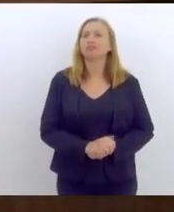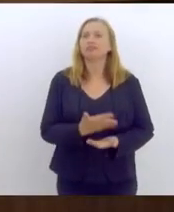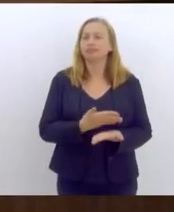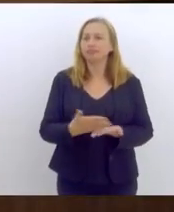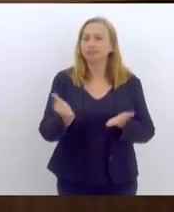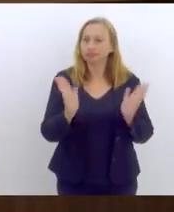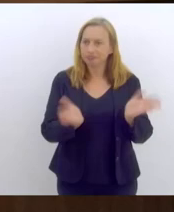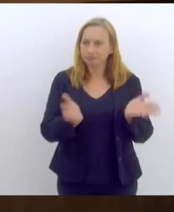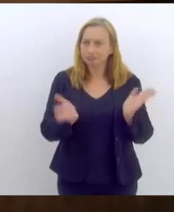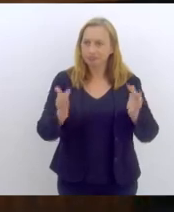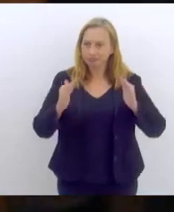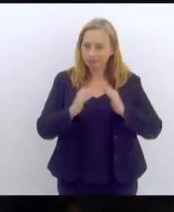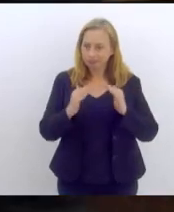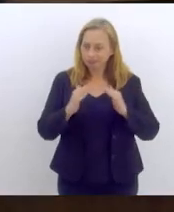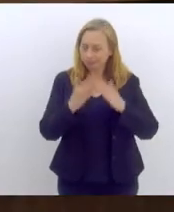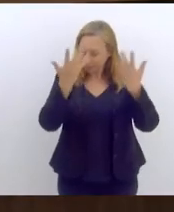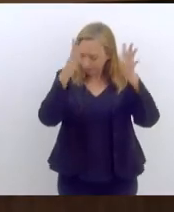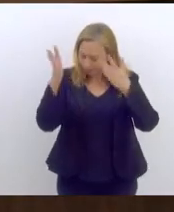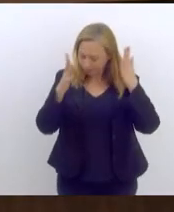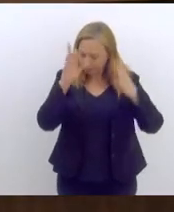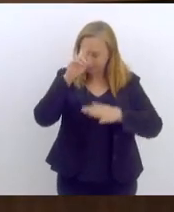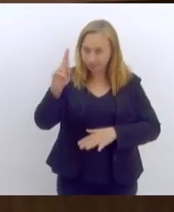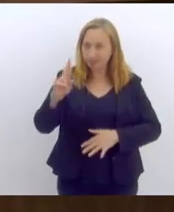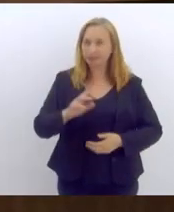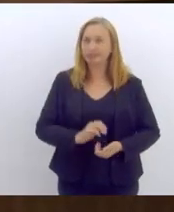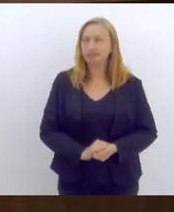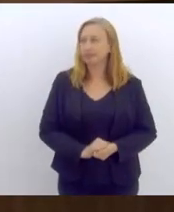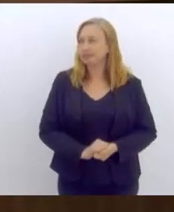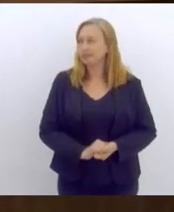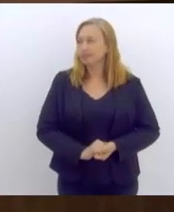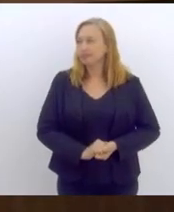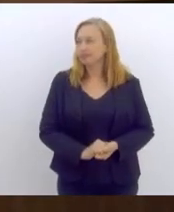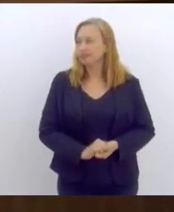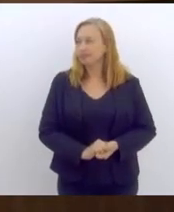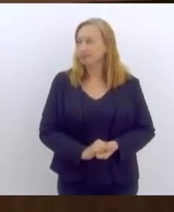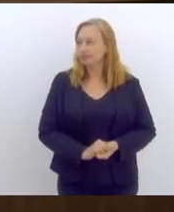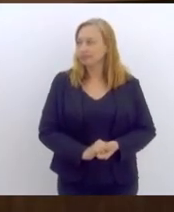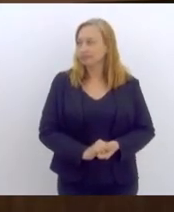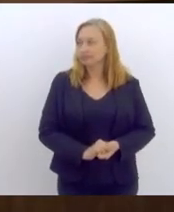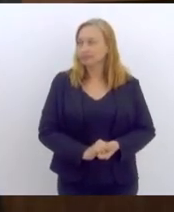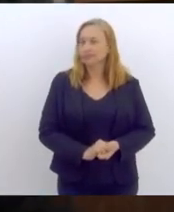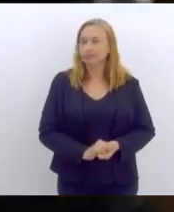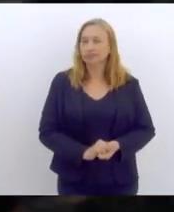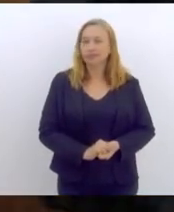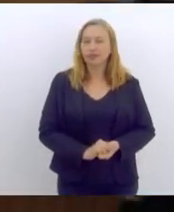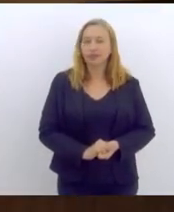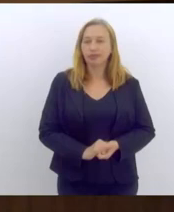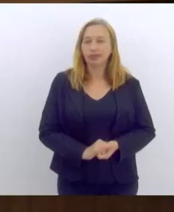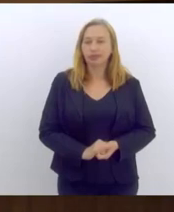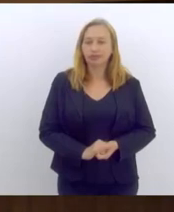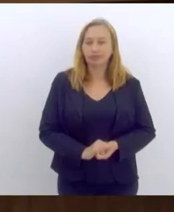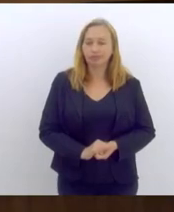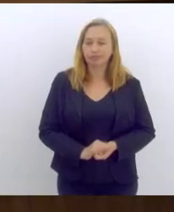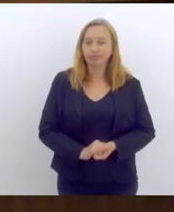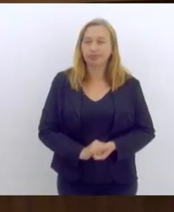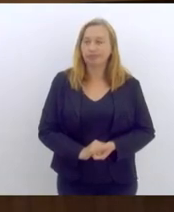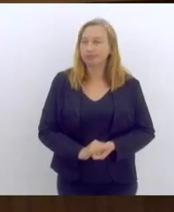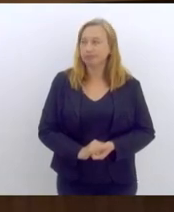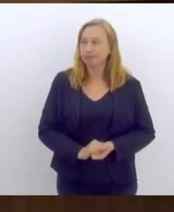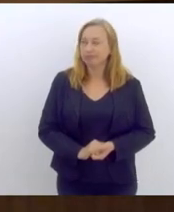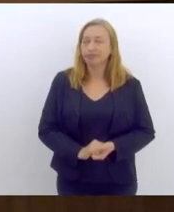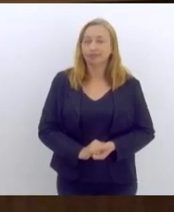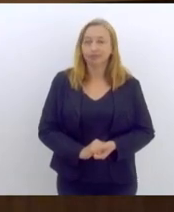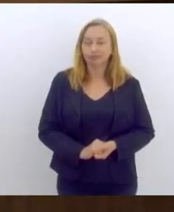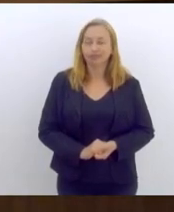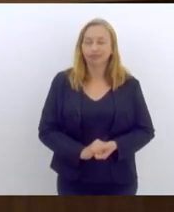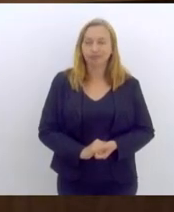inicio hoje a casa. Queria saudar o senhor, a todos os colegas que foram super gentis na minha chegada. Queria saudar também